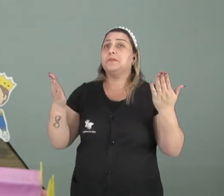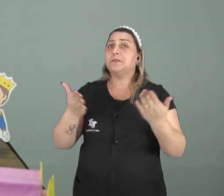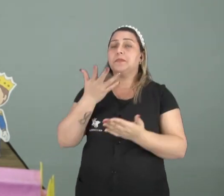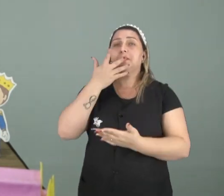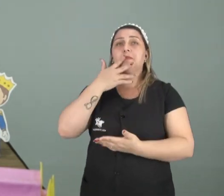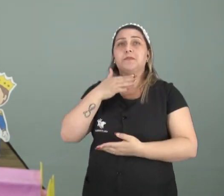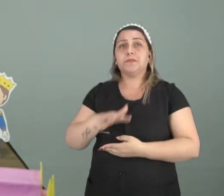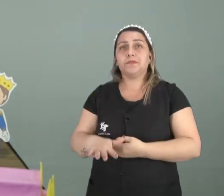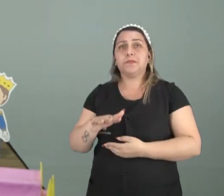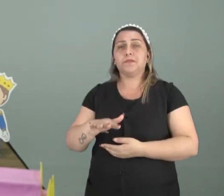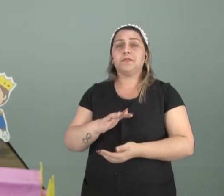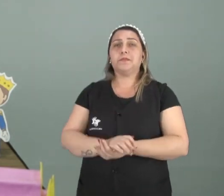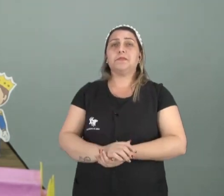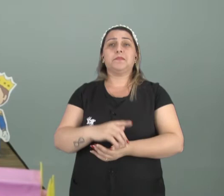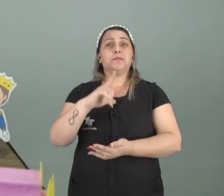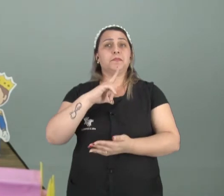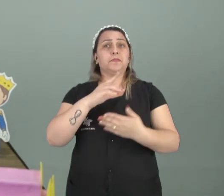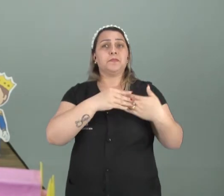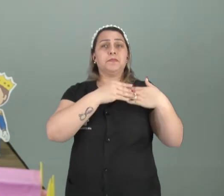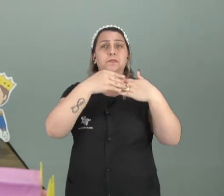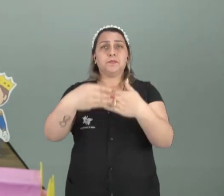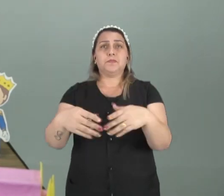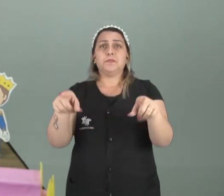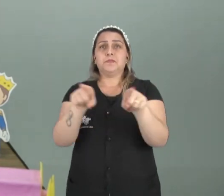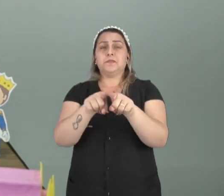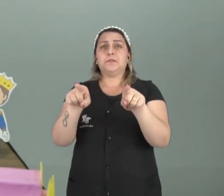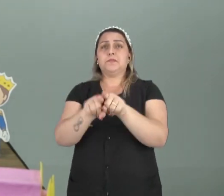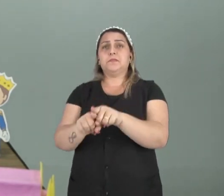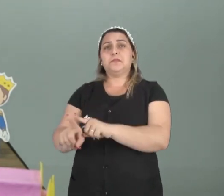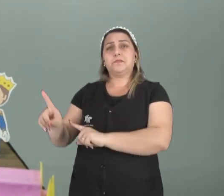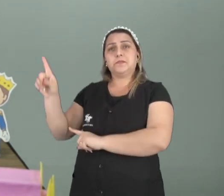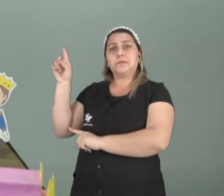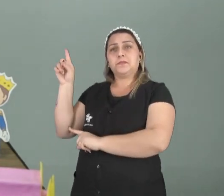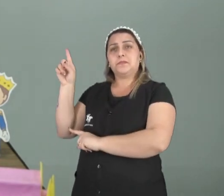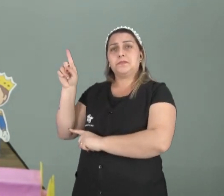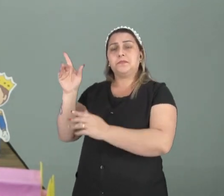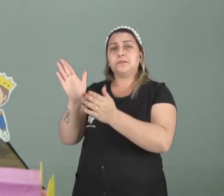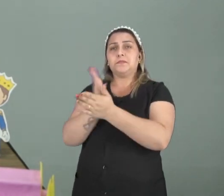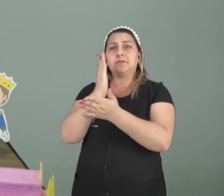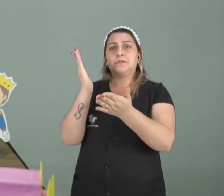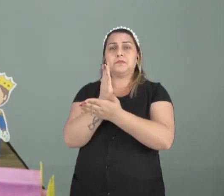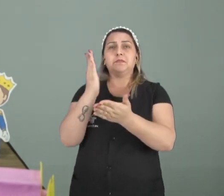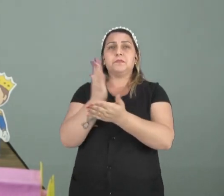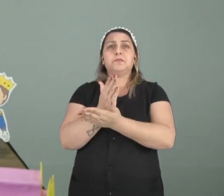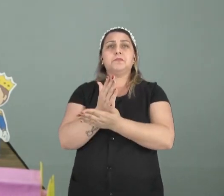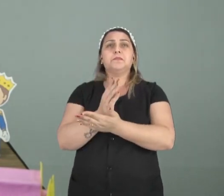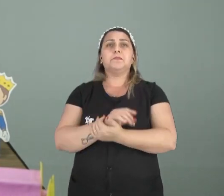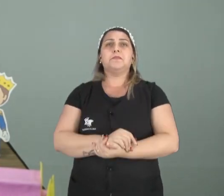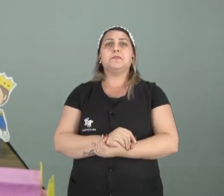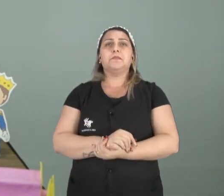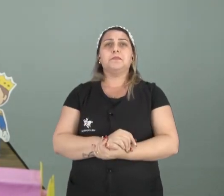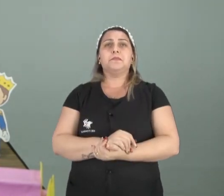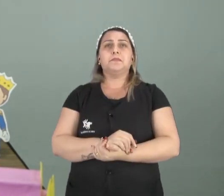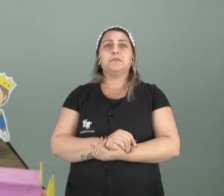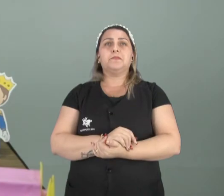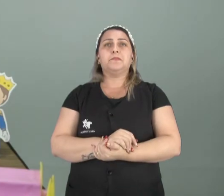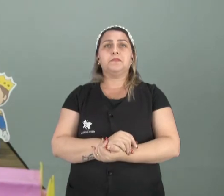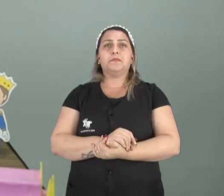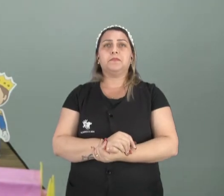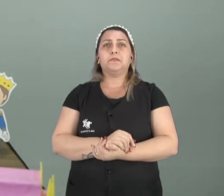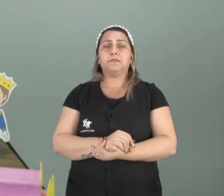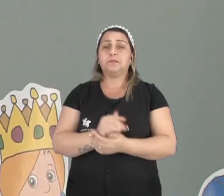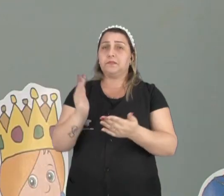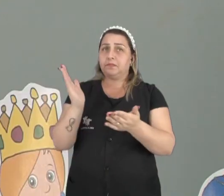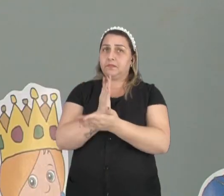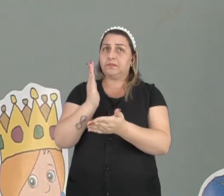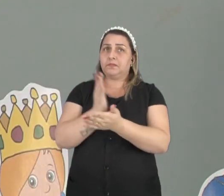Agora, crianças, eu trouxe aqui também, olha, este caderno. Será que